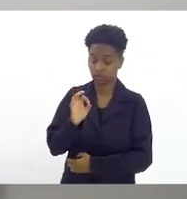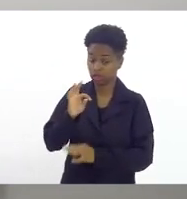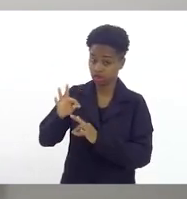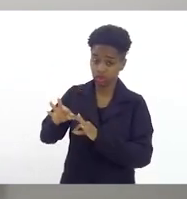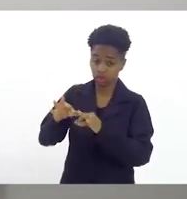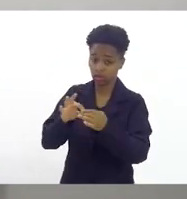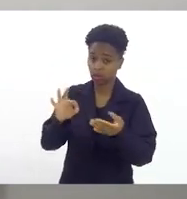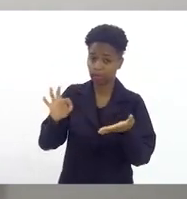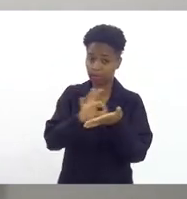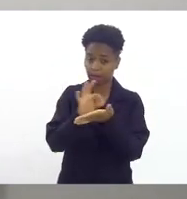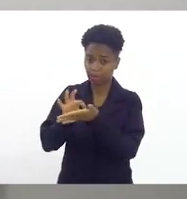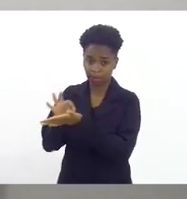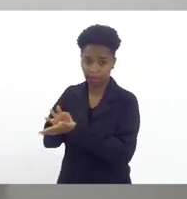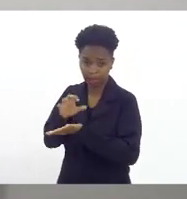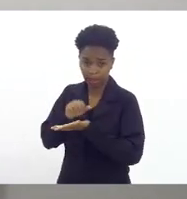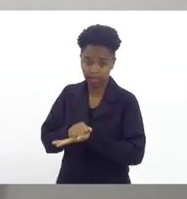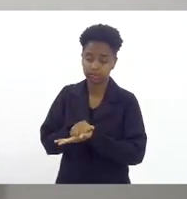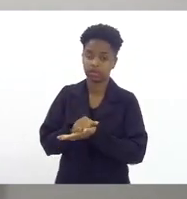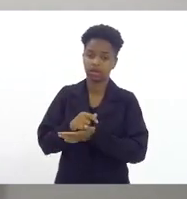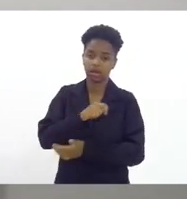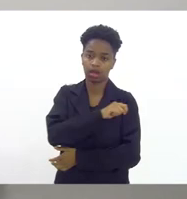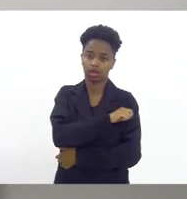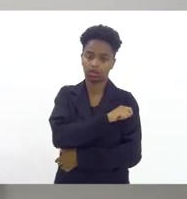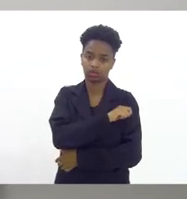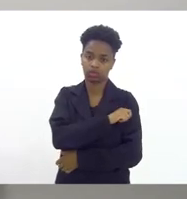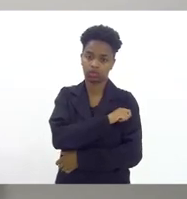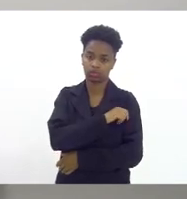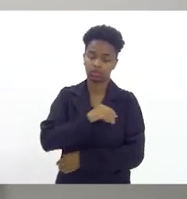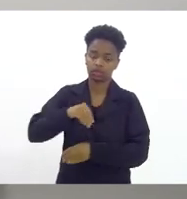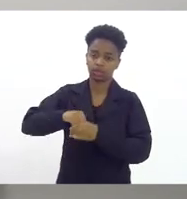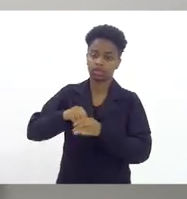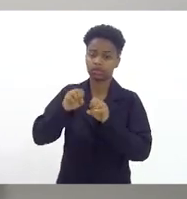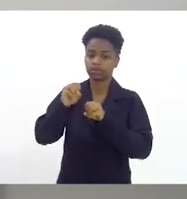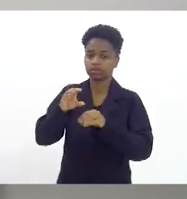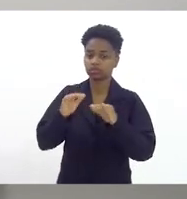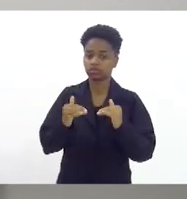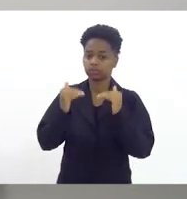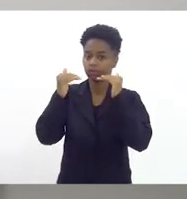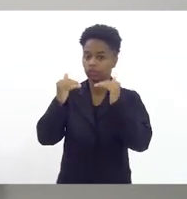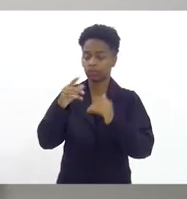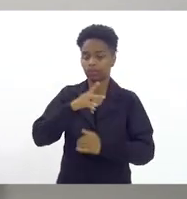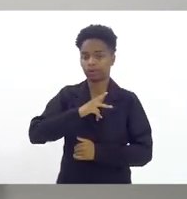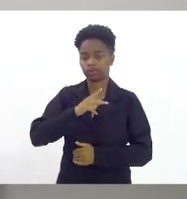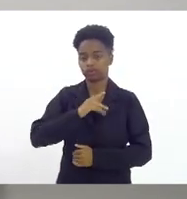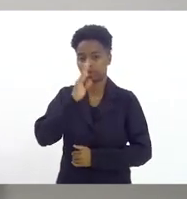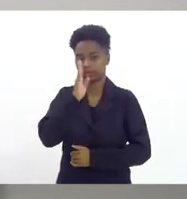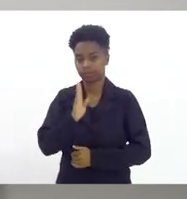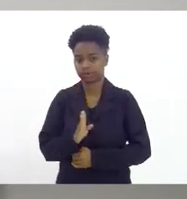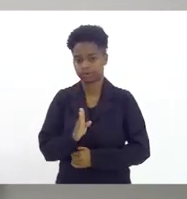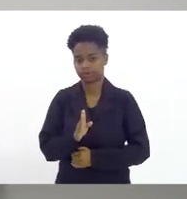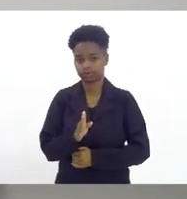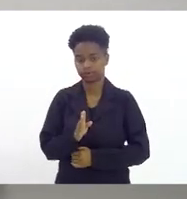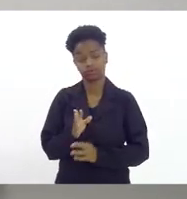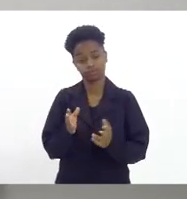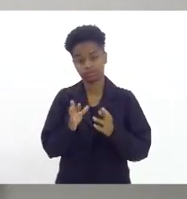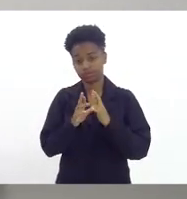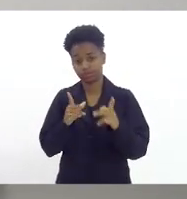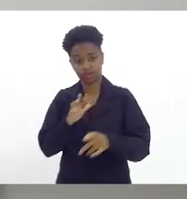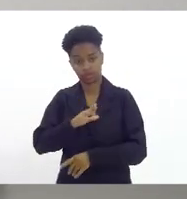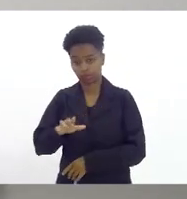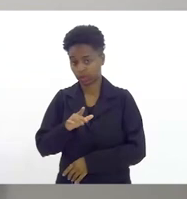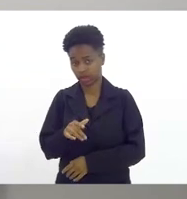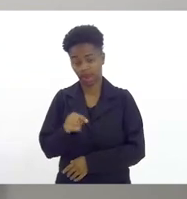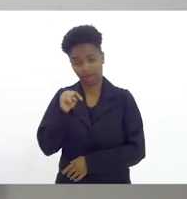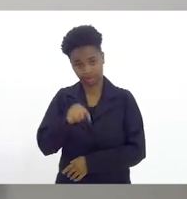matrículas existentes de alunos no ensino superior privado no Brasil não é diferente aqui no Rio de